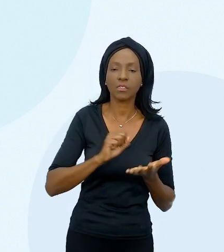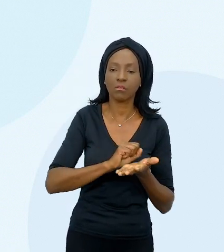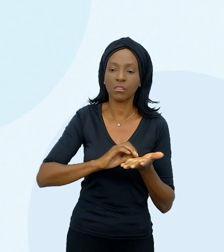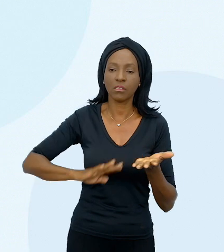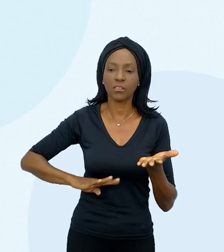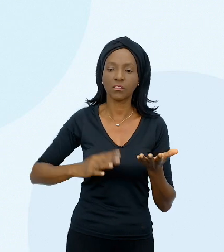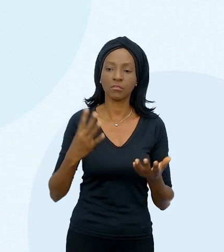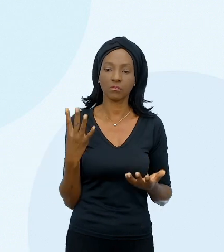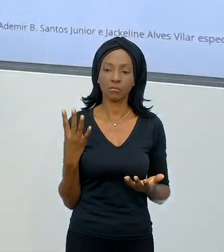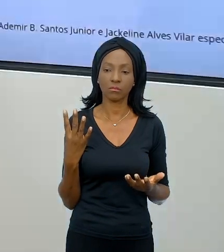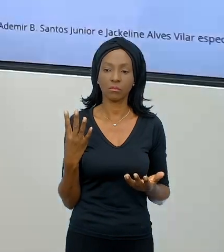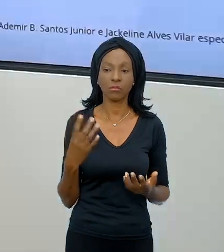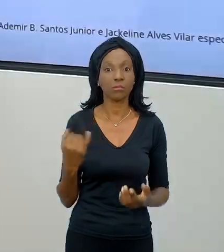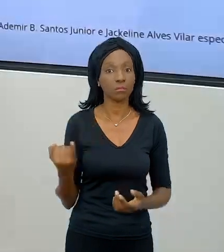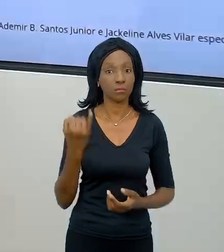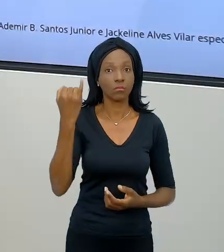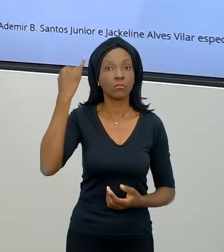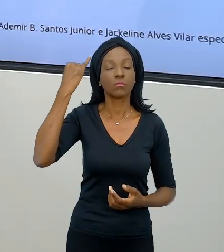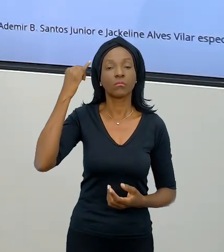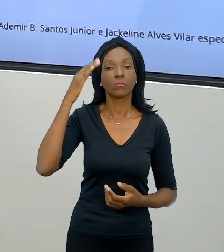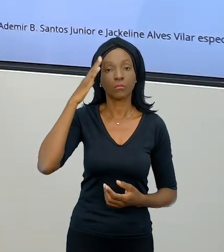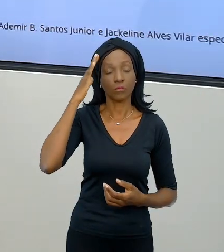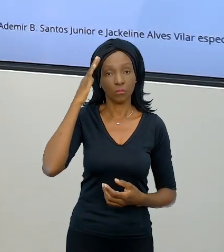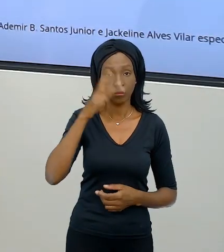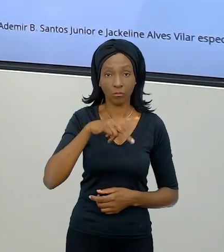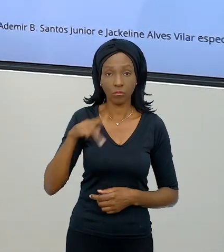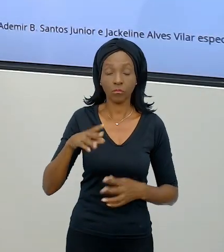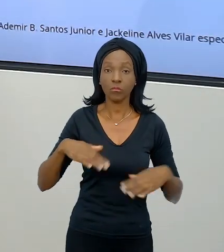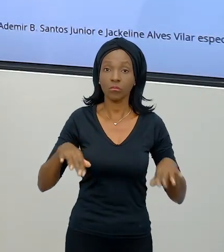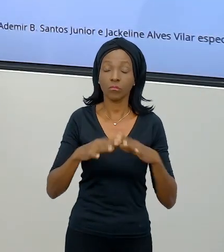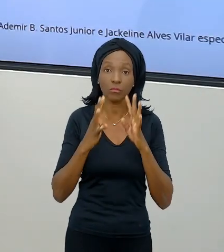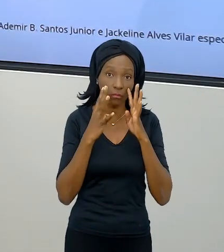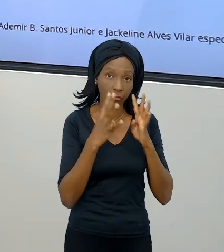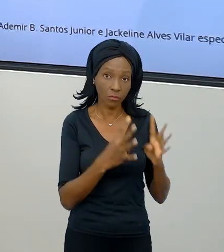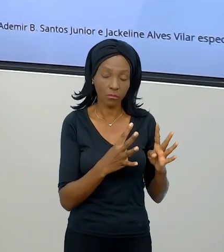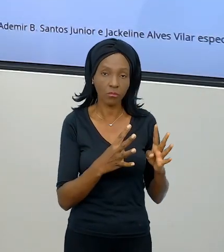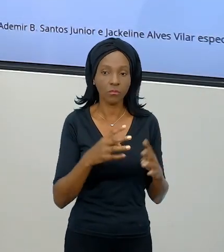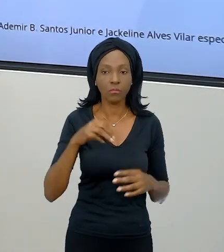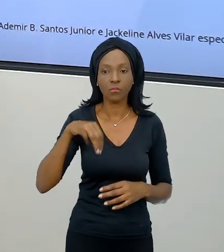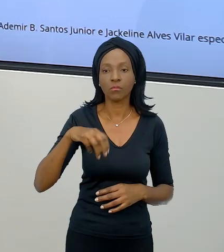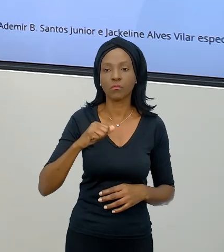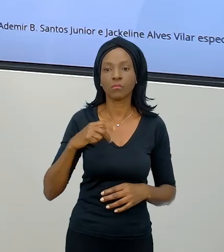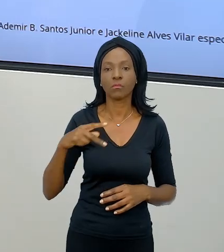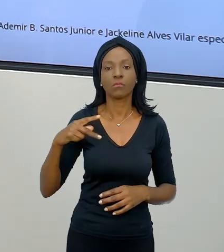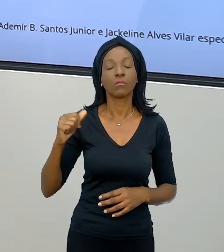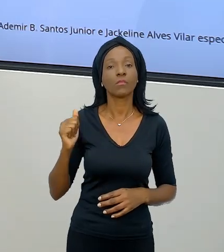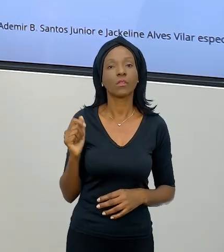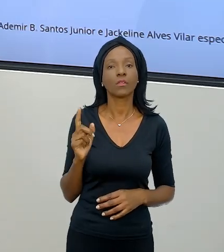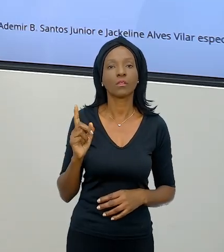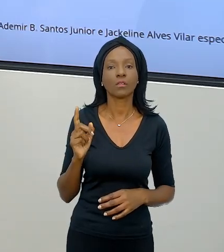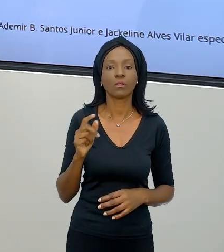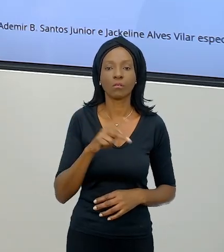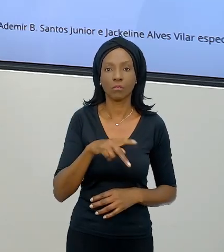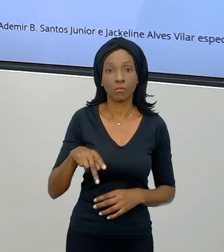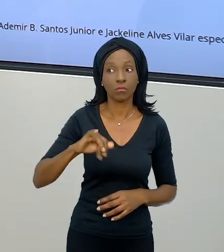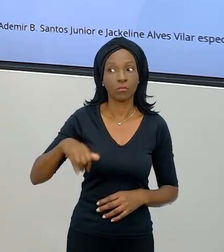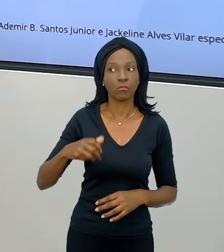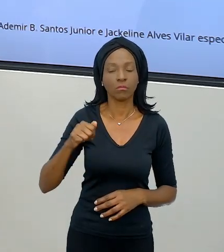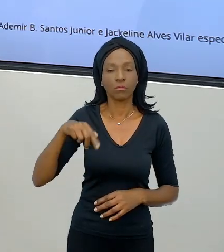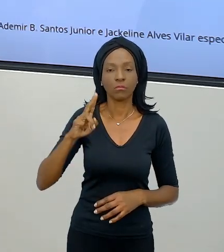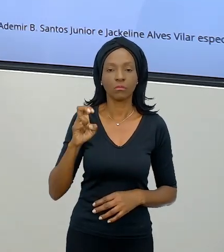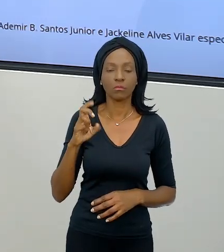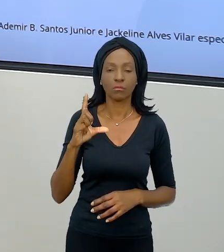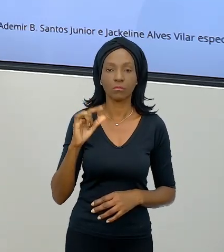um ponto aqui de atenção aos professores. Observe, professores, que lá no mapa, a professora Jaqueline, aparece às vezes de olho